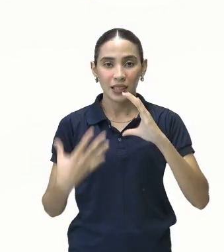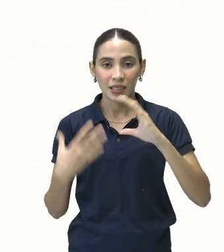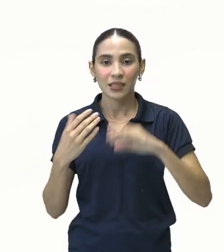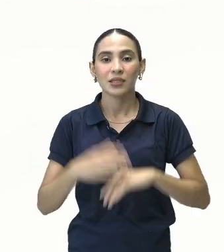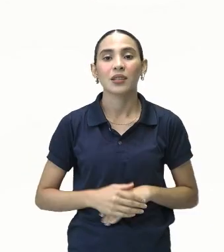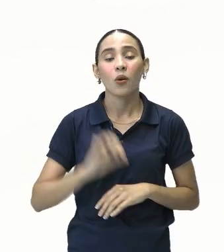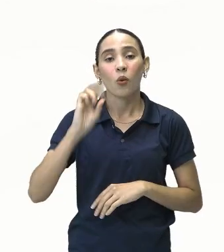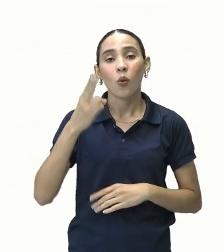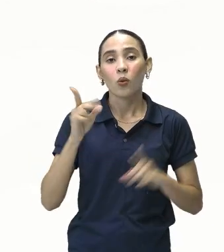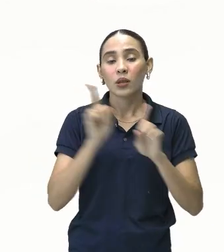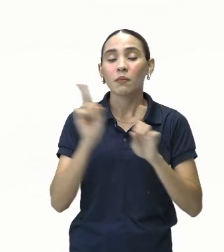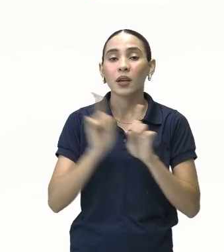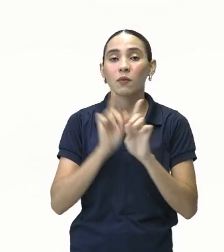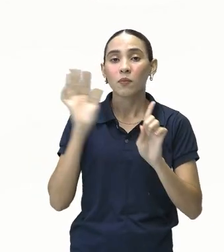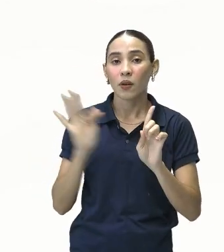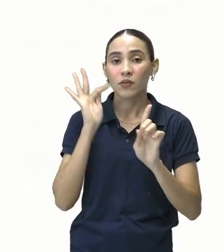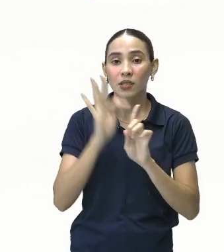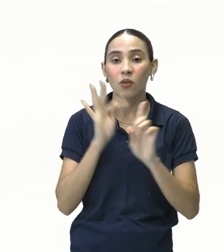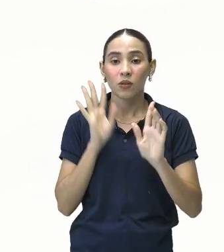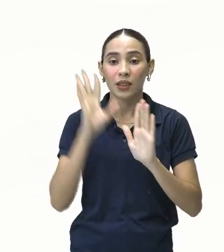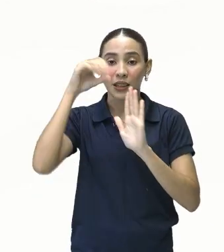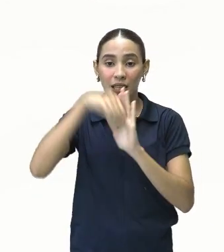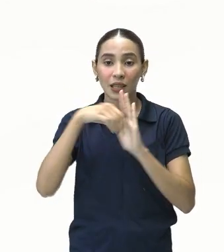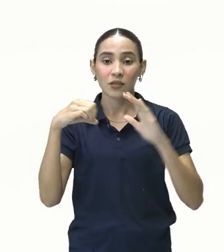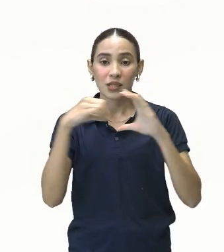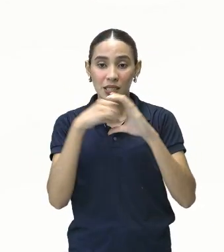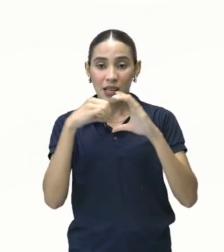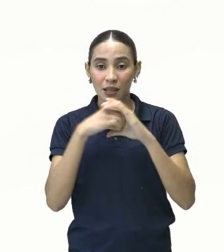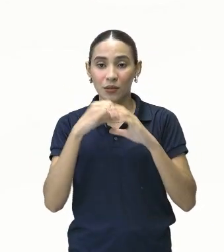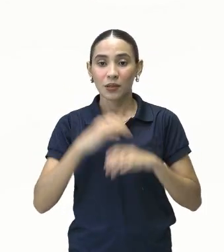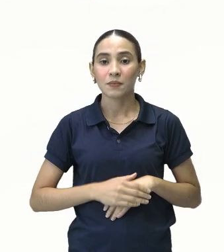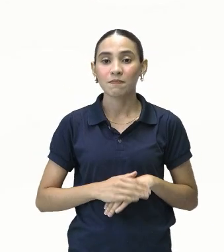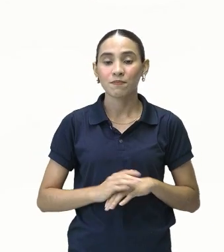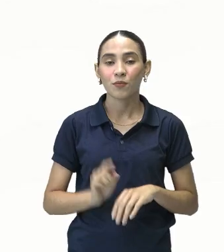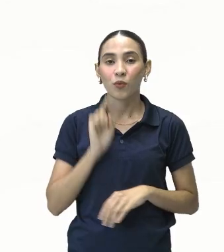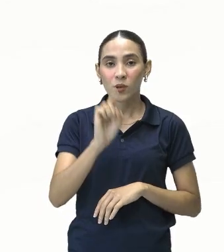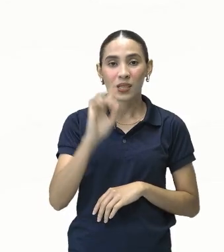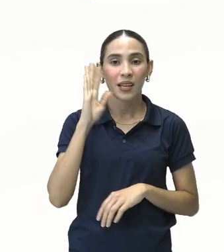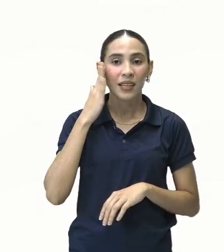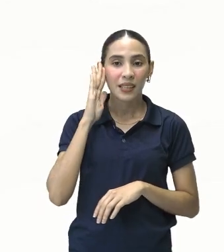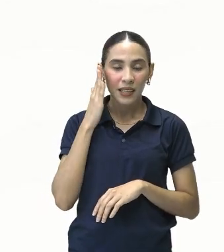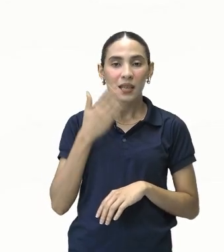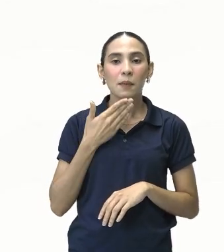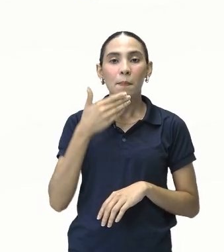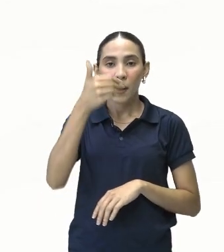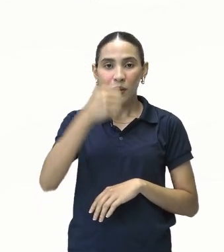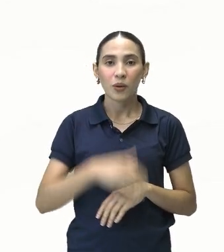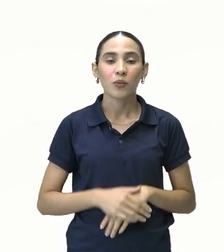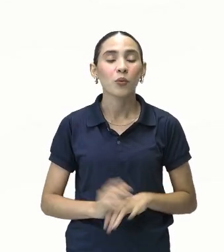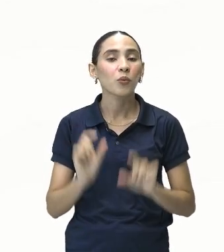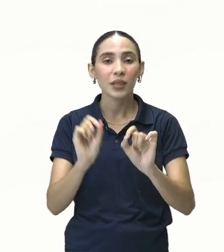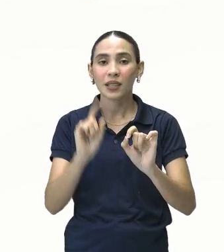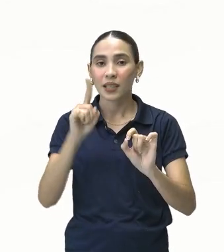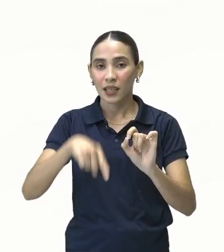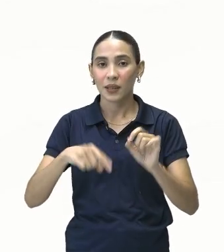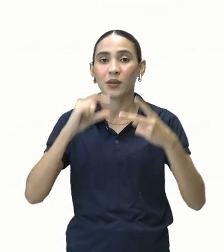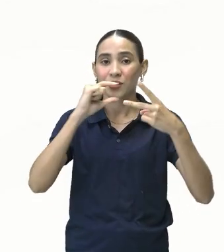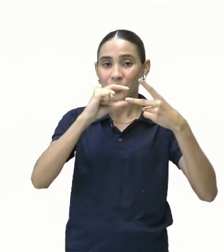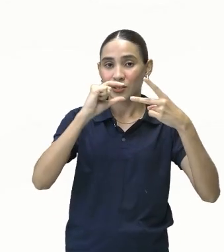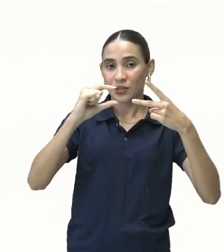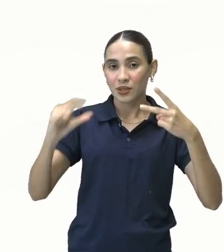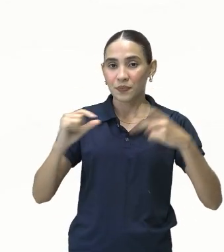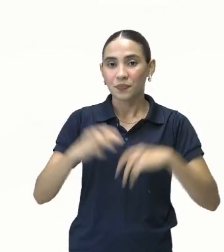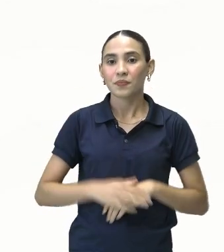característica ou uma função dentro da célula. Só para vocês entenderem melhor do que se tratam esses